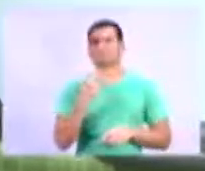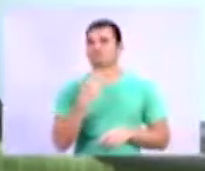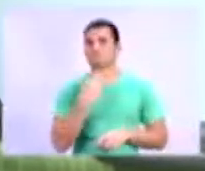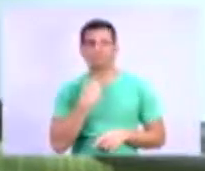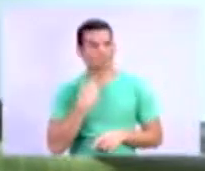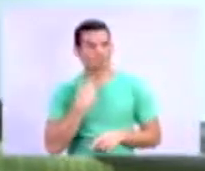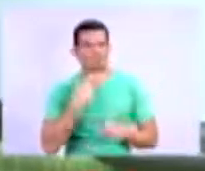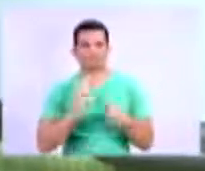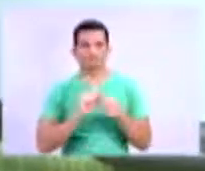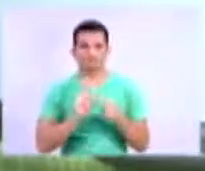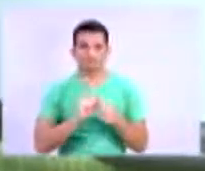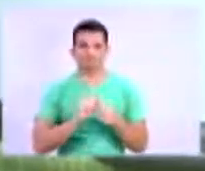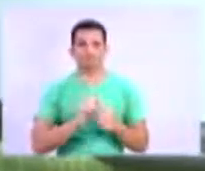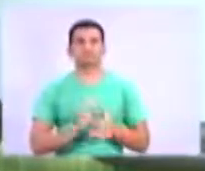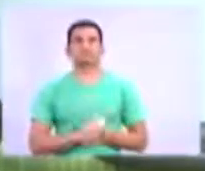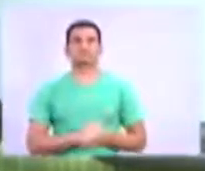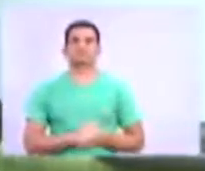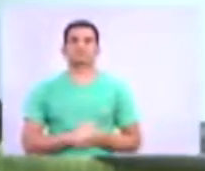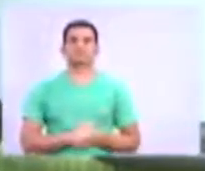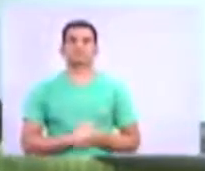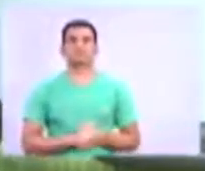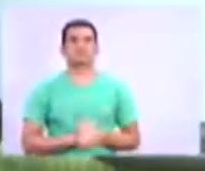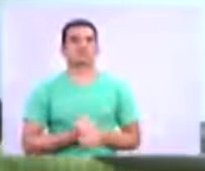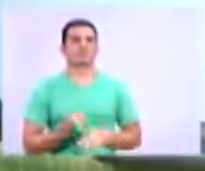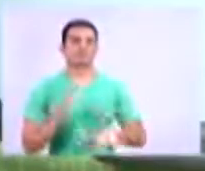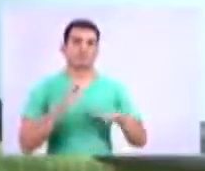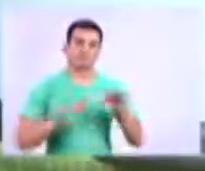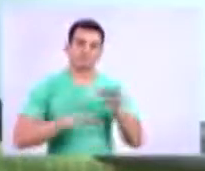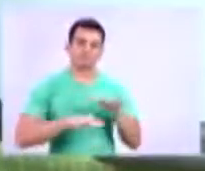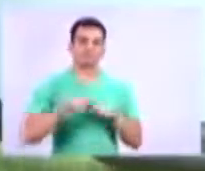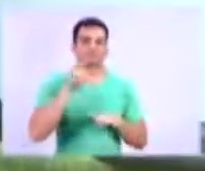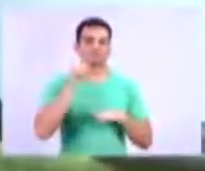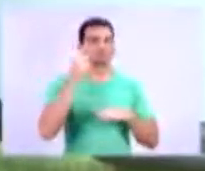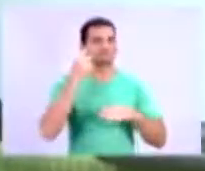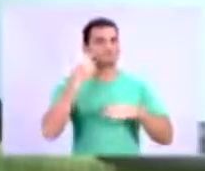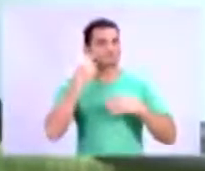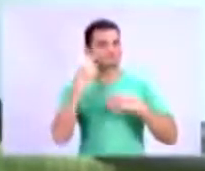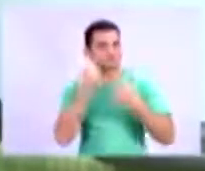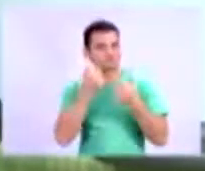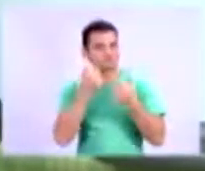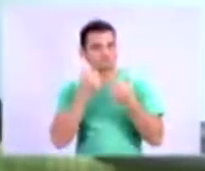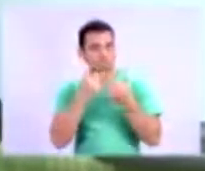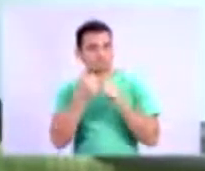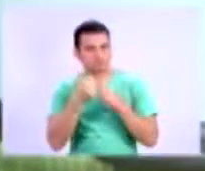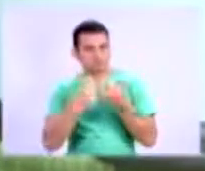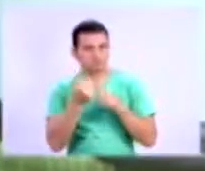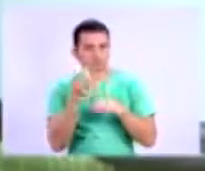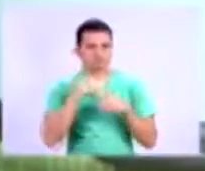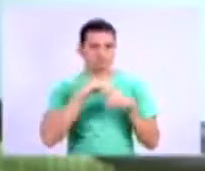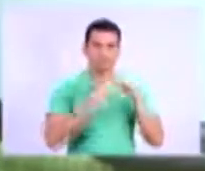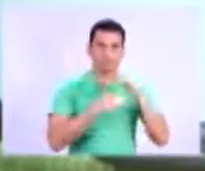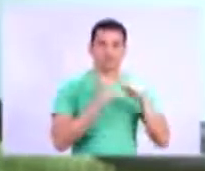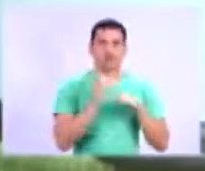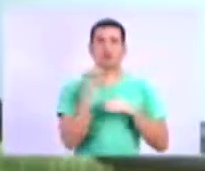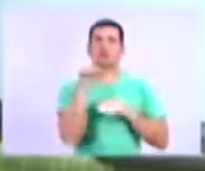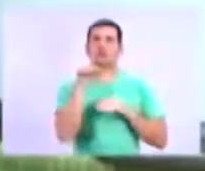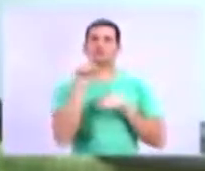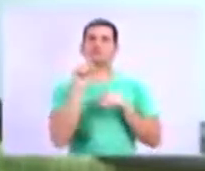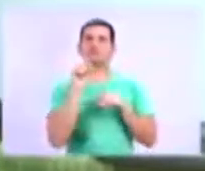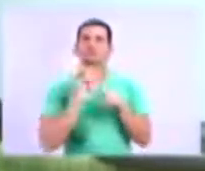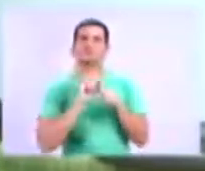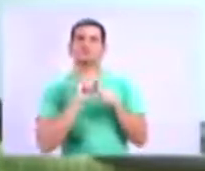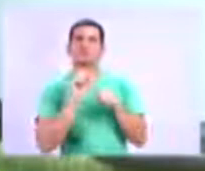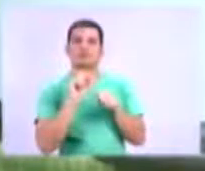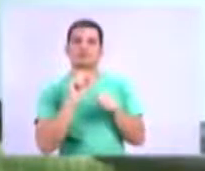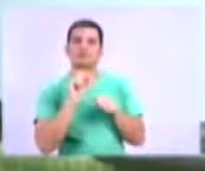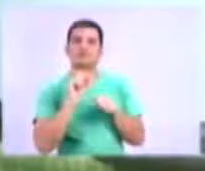fazer, né? Então, muitas vezes você é avaliado dentro da sua empresa não por aquilo que você faz, mas por aquilo que você